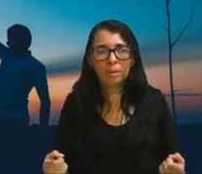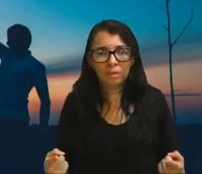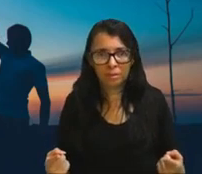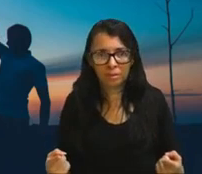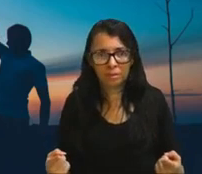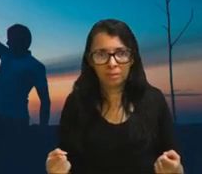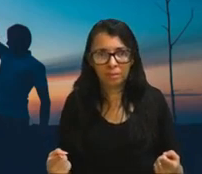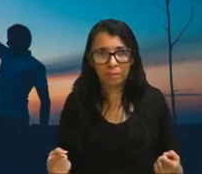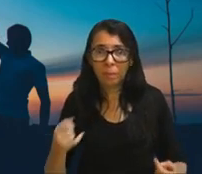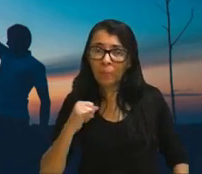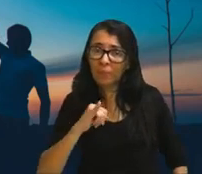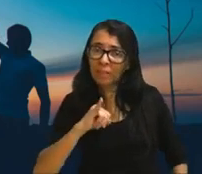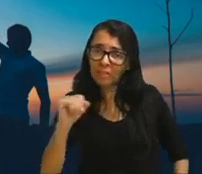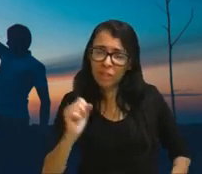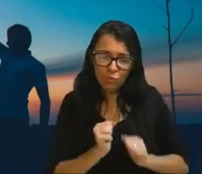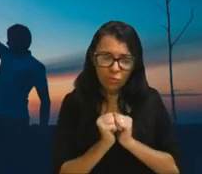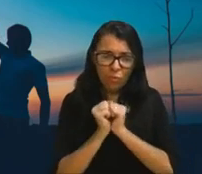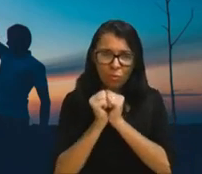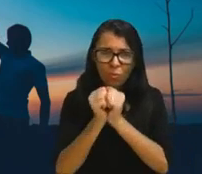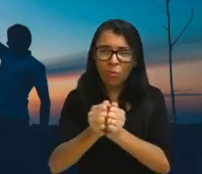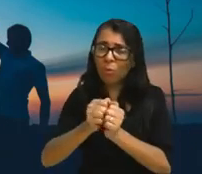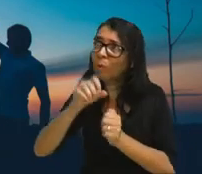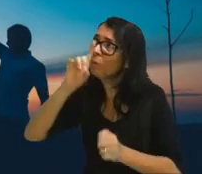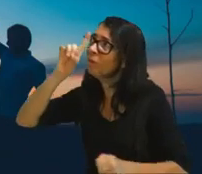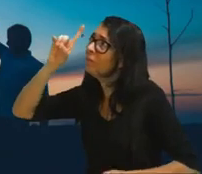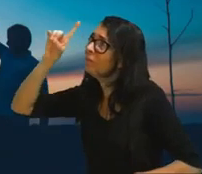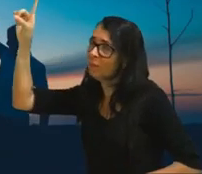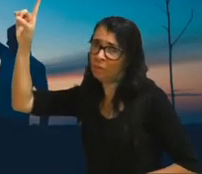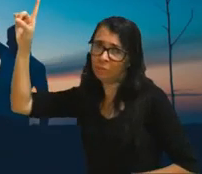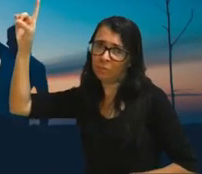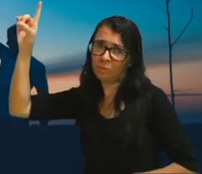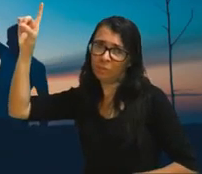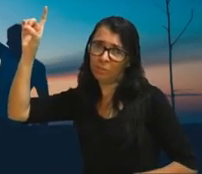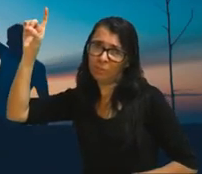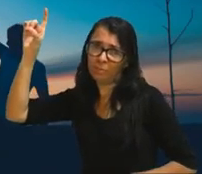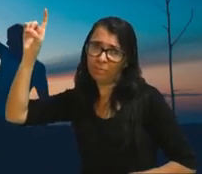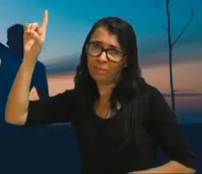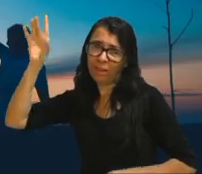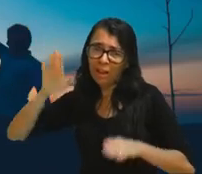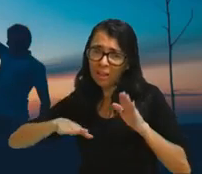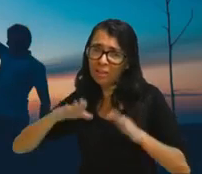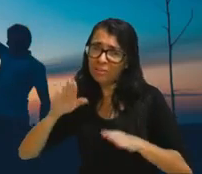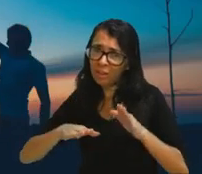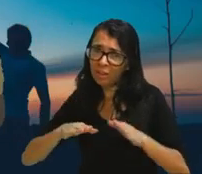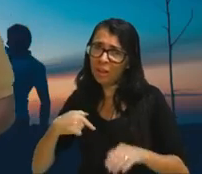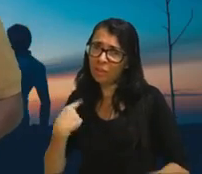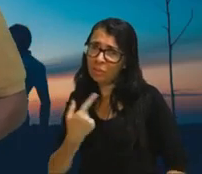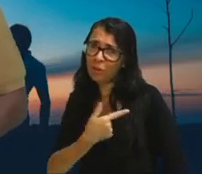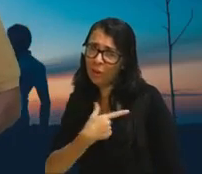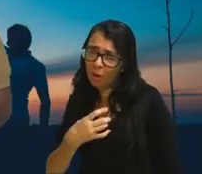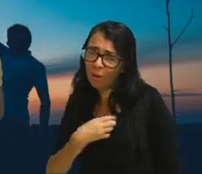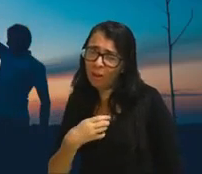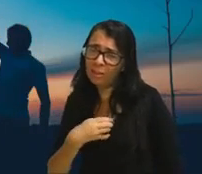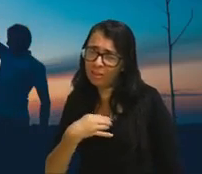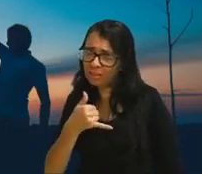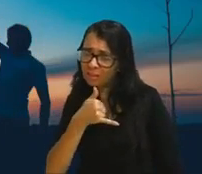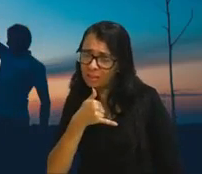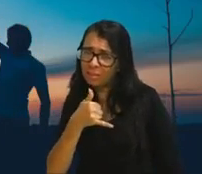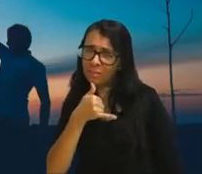Deus é a nossa unidade. E Deus é o nosso refúgio. Para que vocês possam, então,